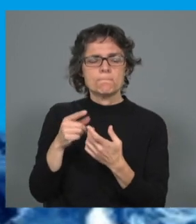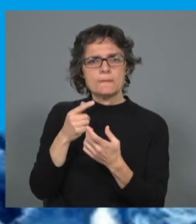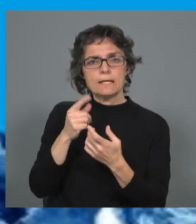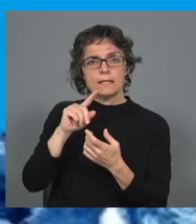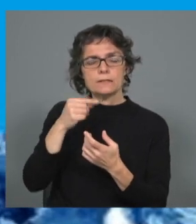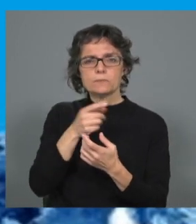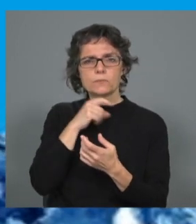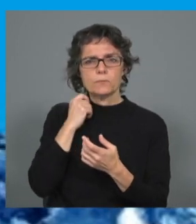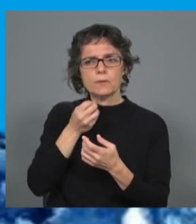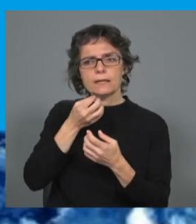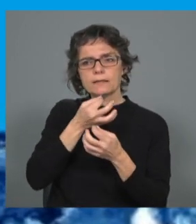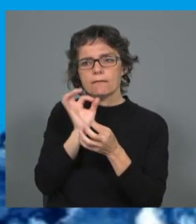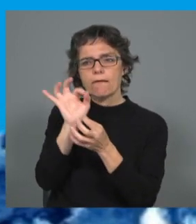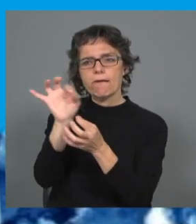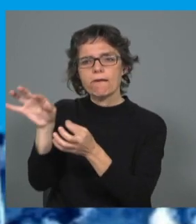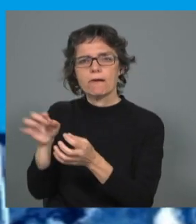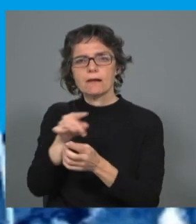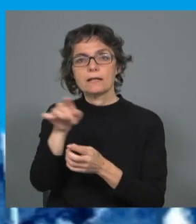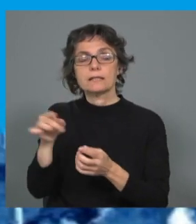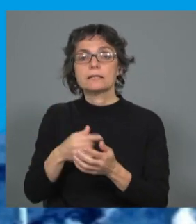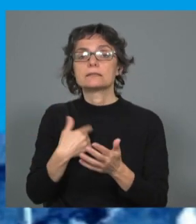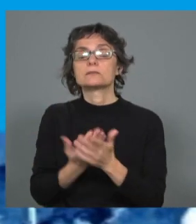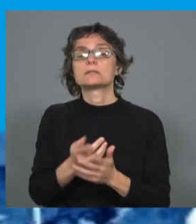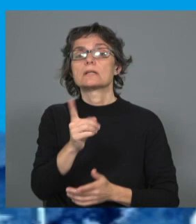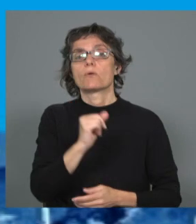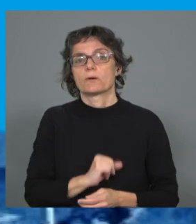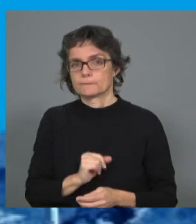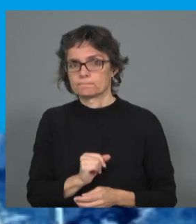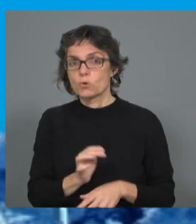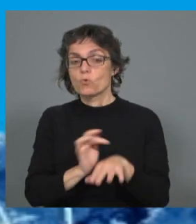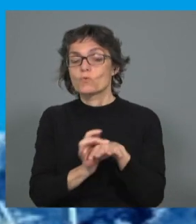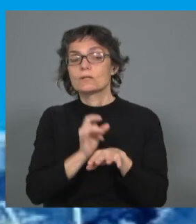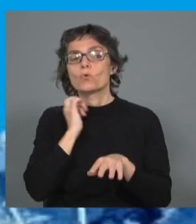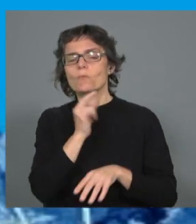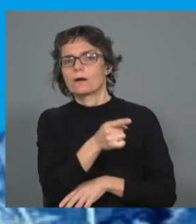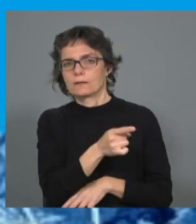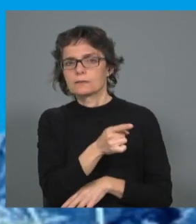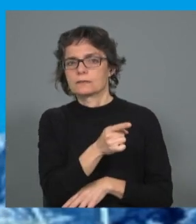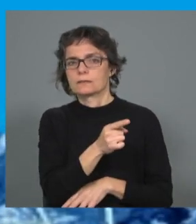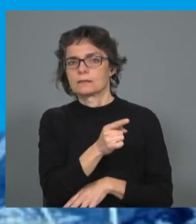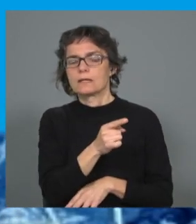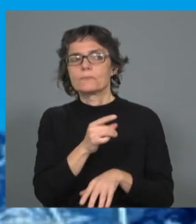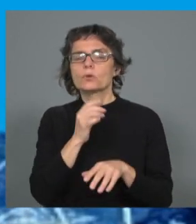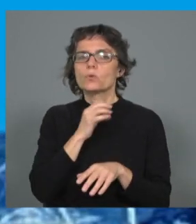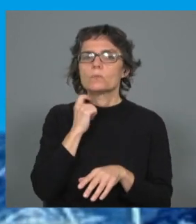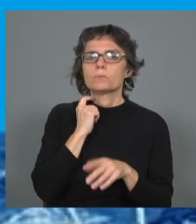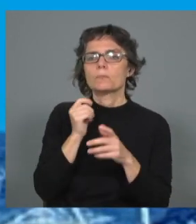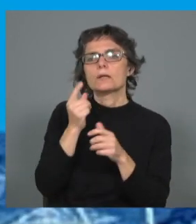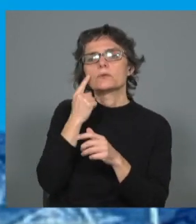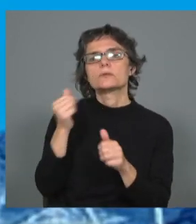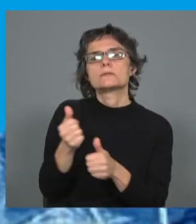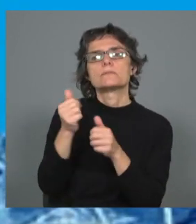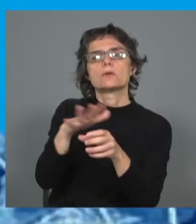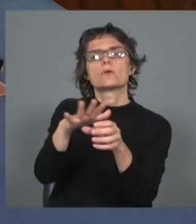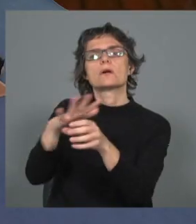dos seus padres, isto também proporciona que os padres comecem a ter um conhecimento muito mais profundo daquilo que é as circunstâncias particulares